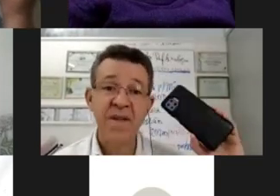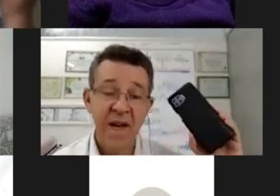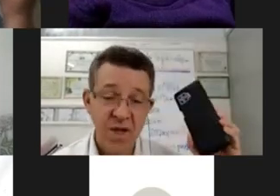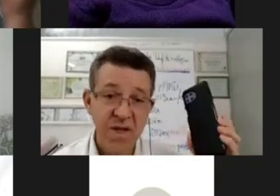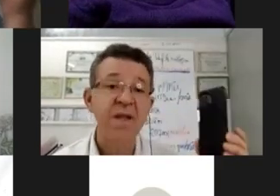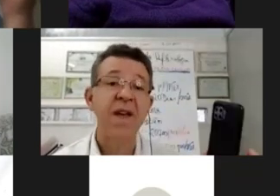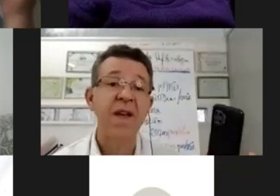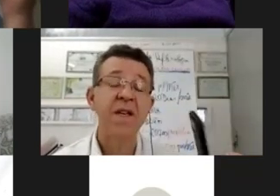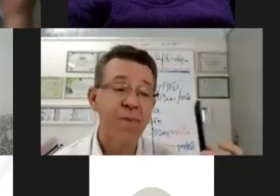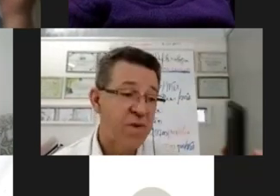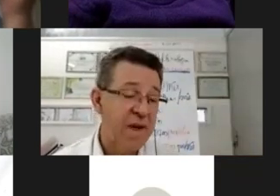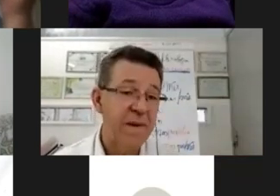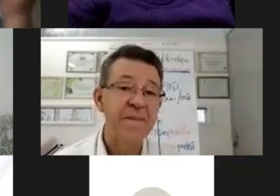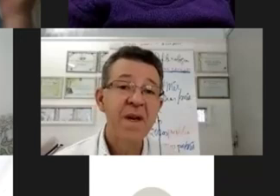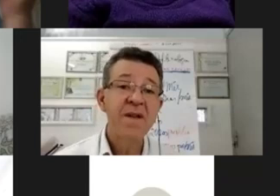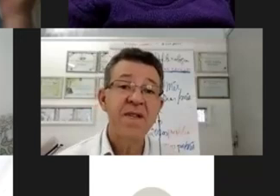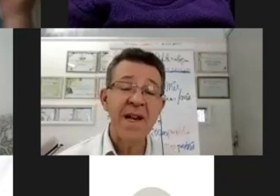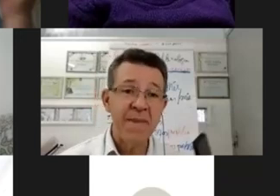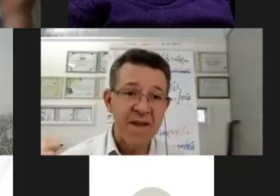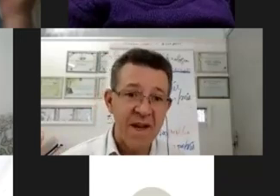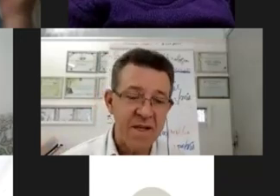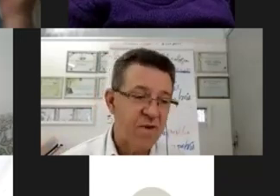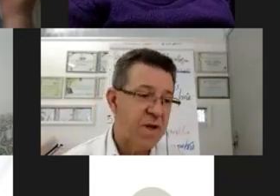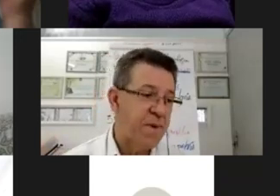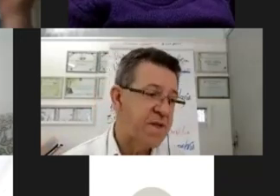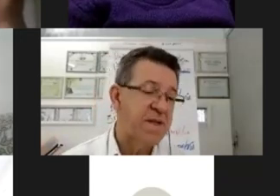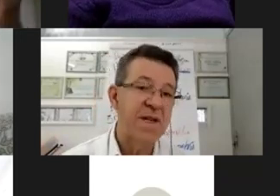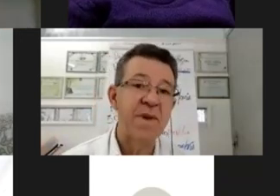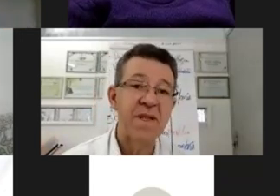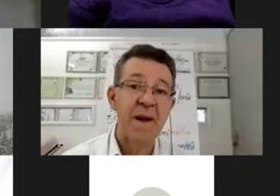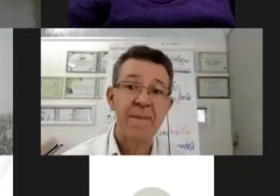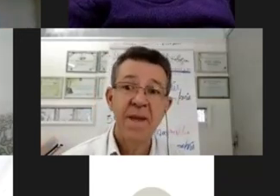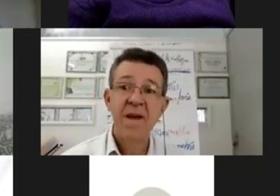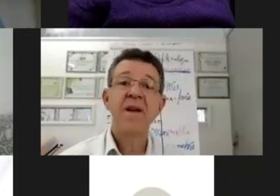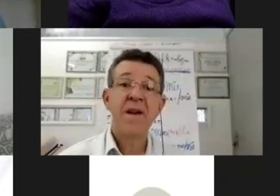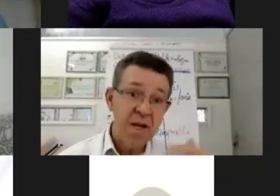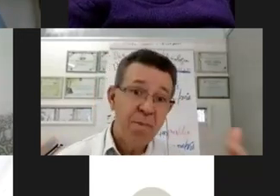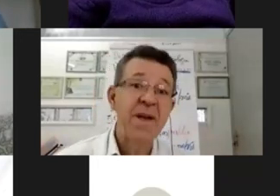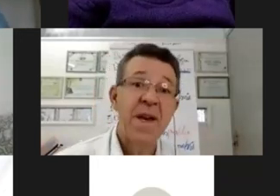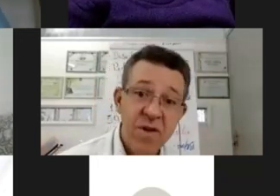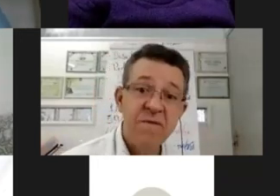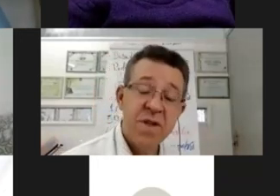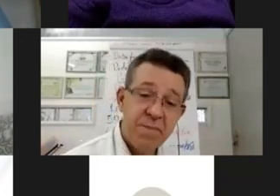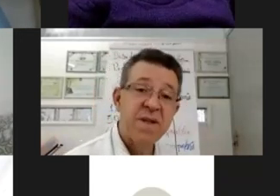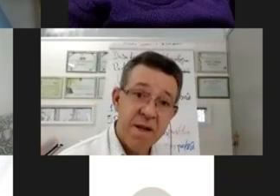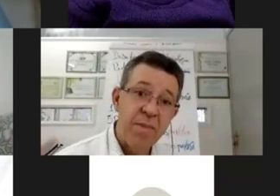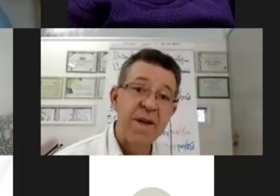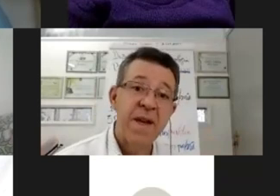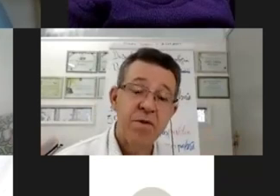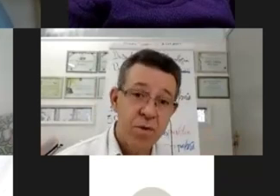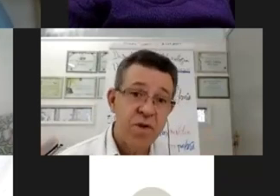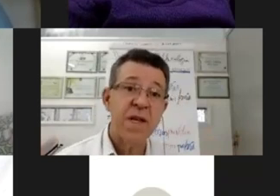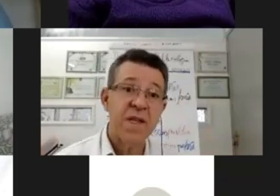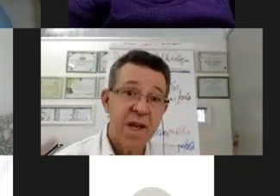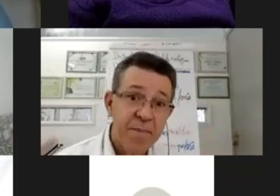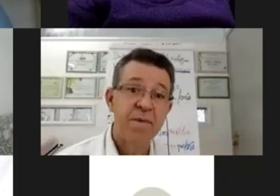olhar mensagens que tem, responder, se alimentar se você precisar se alimentar, ir ao banheiro se você precisa ir ao